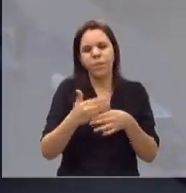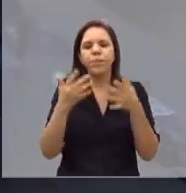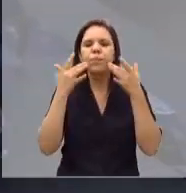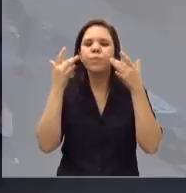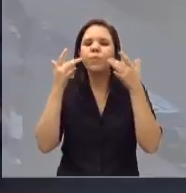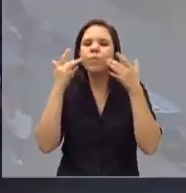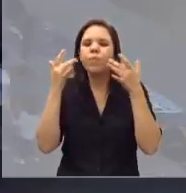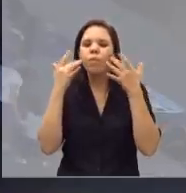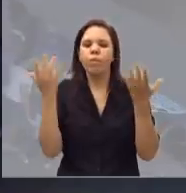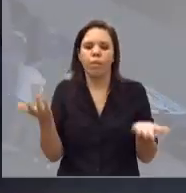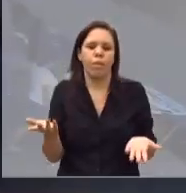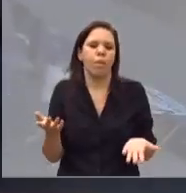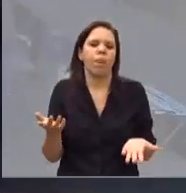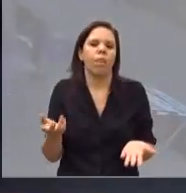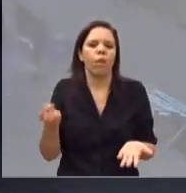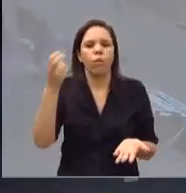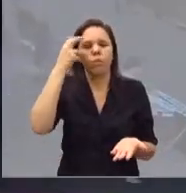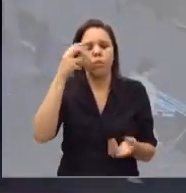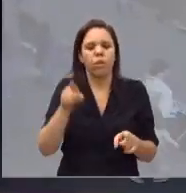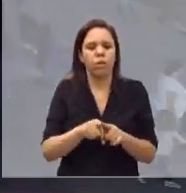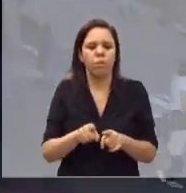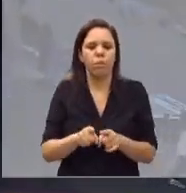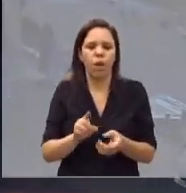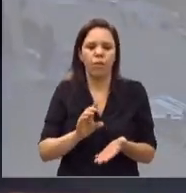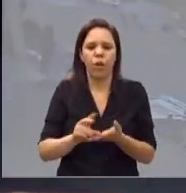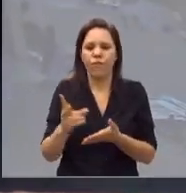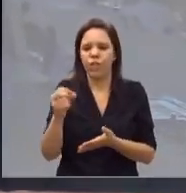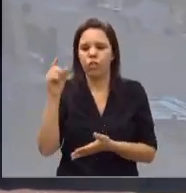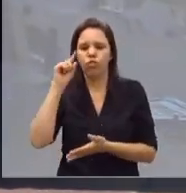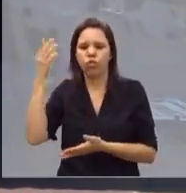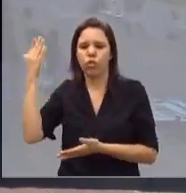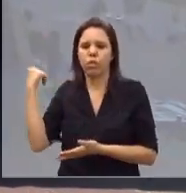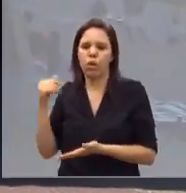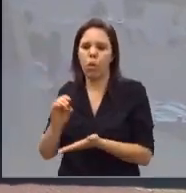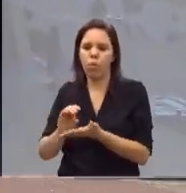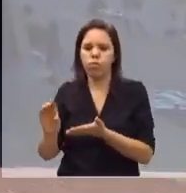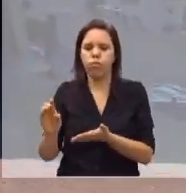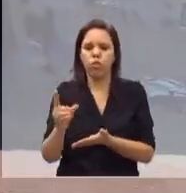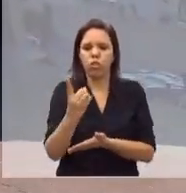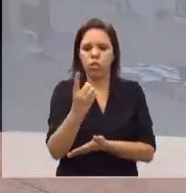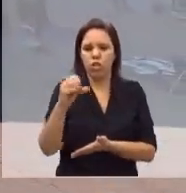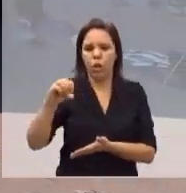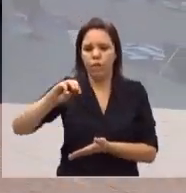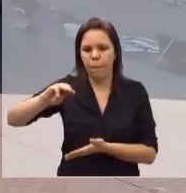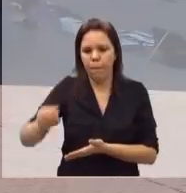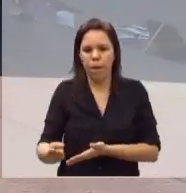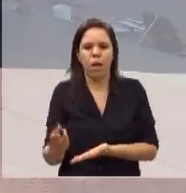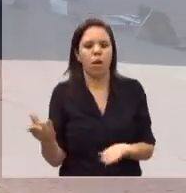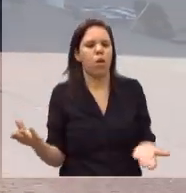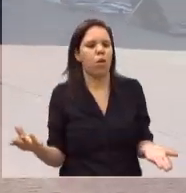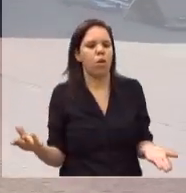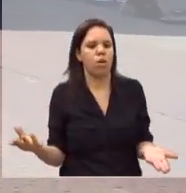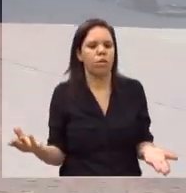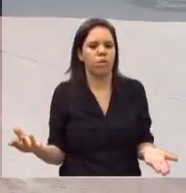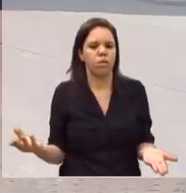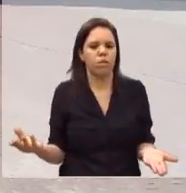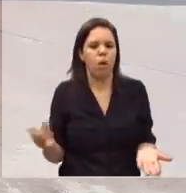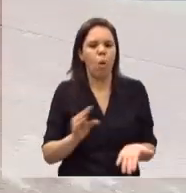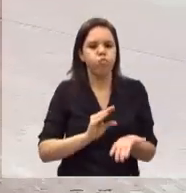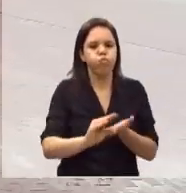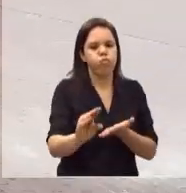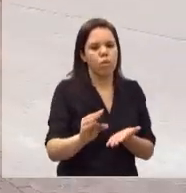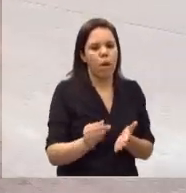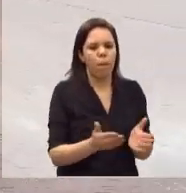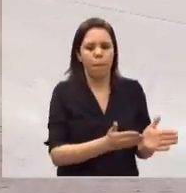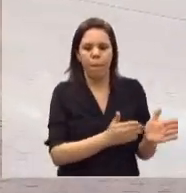Felizmente, há 20 dias atrás, foi liberado pelo governo do estado 19,9 milhões de verba para a